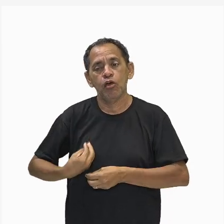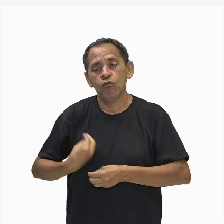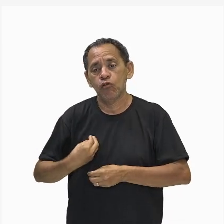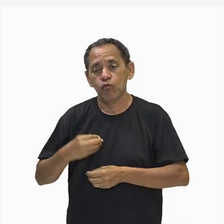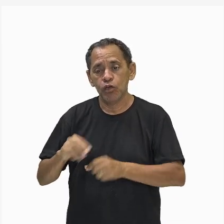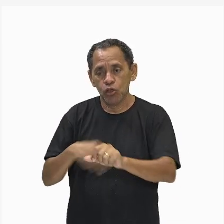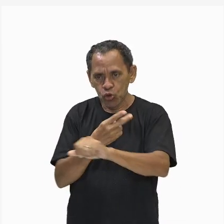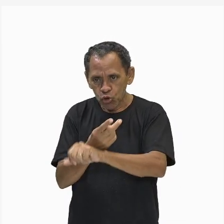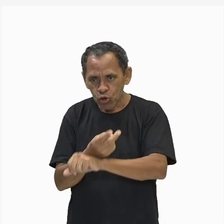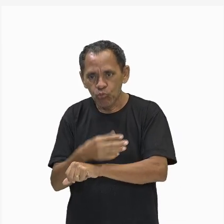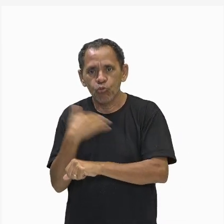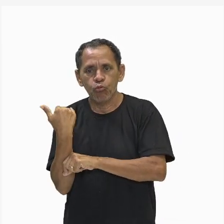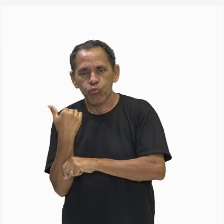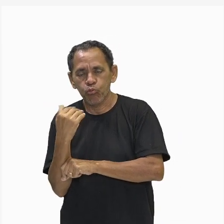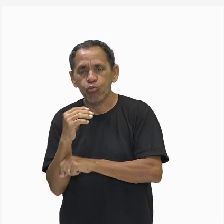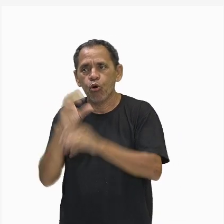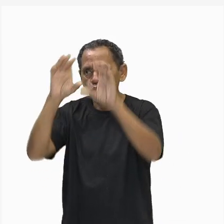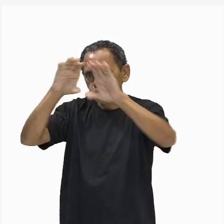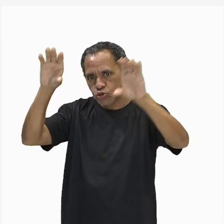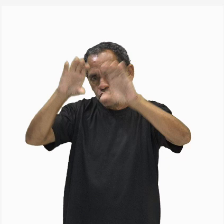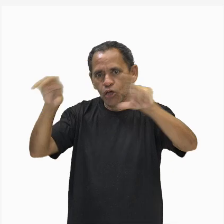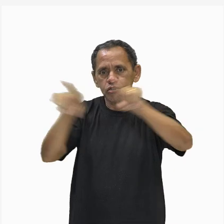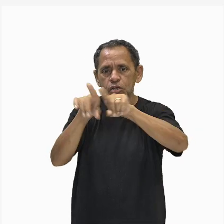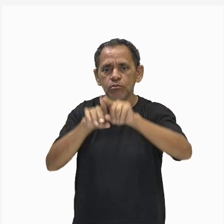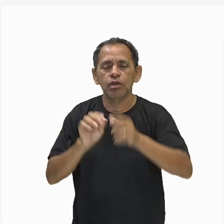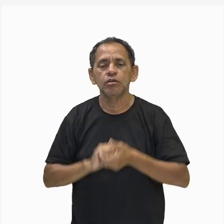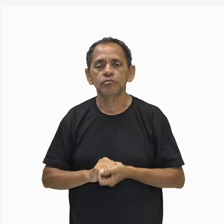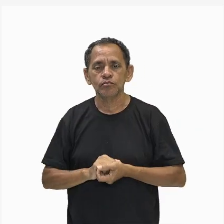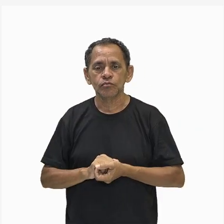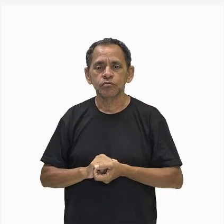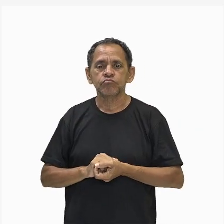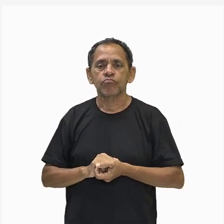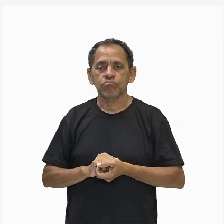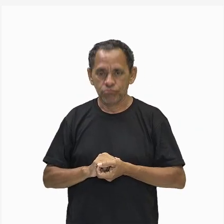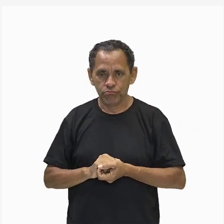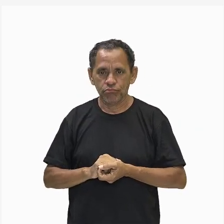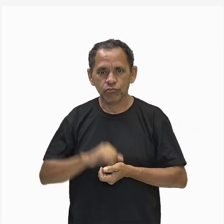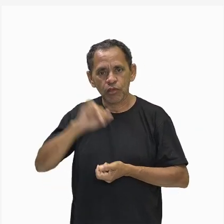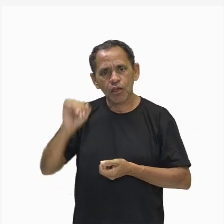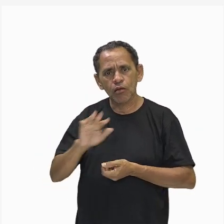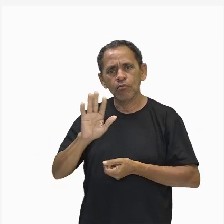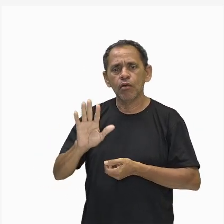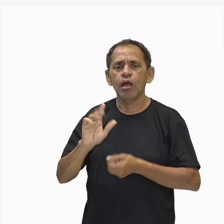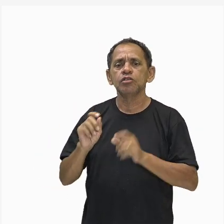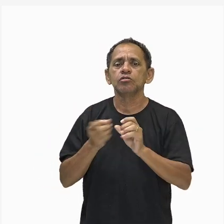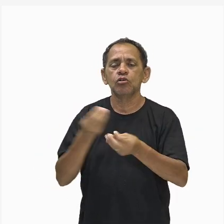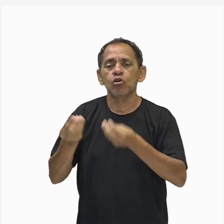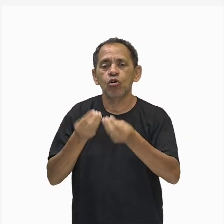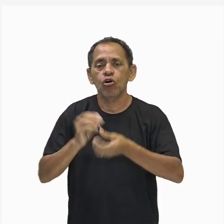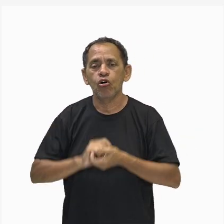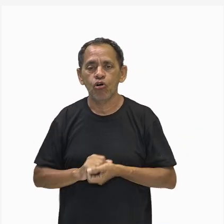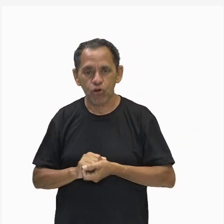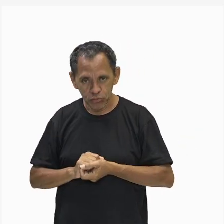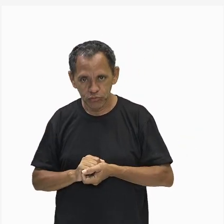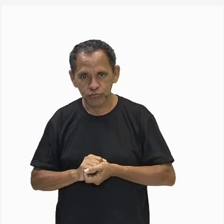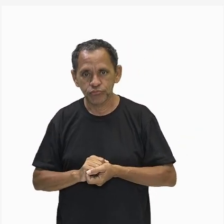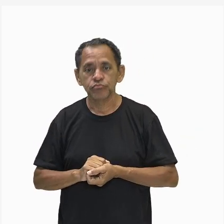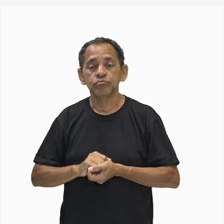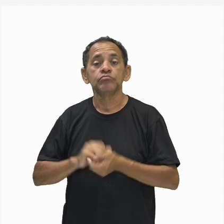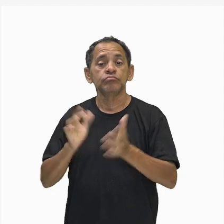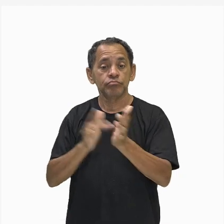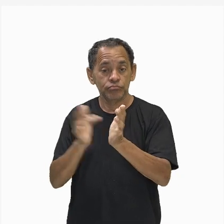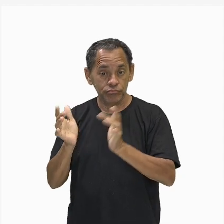morte. Temos então aí a figura de difusão então do cristianismo foi Jesus de Nazaré, com sua pregação na